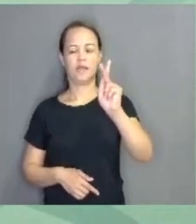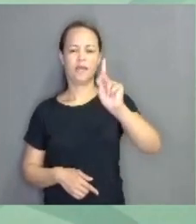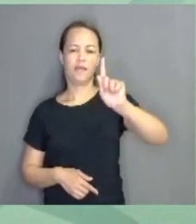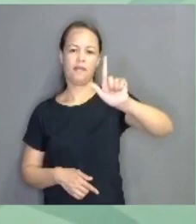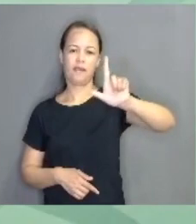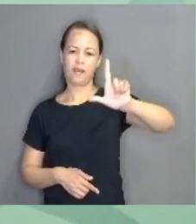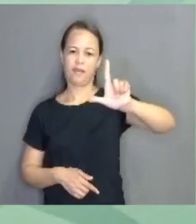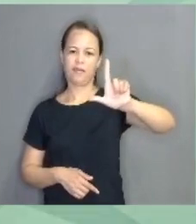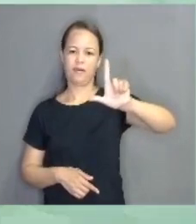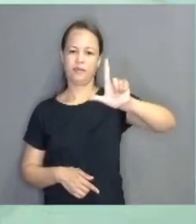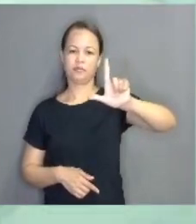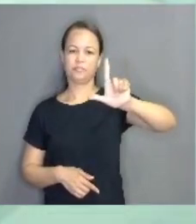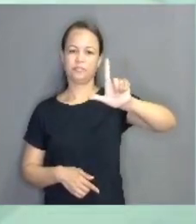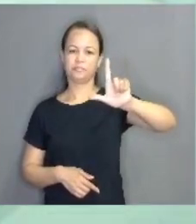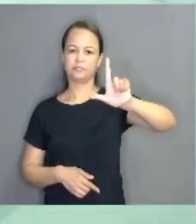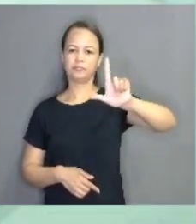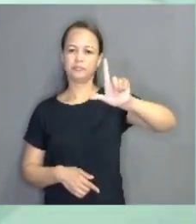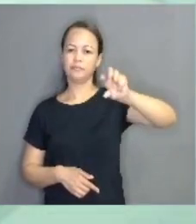L.